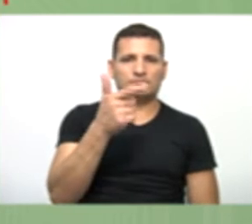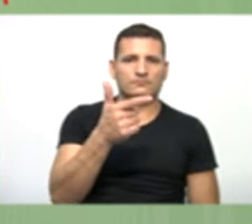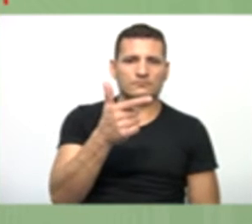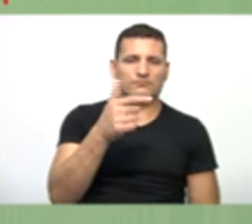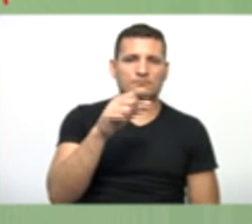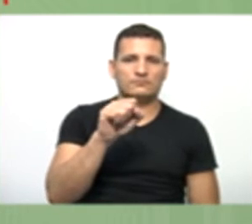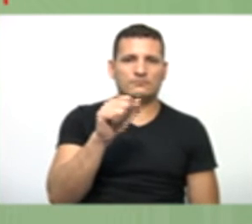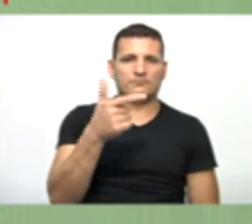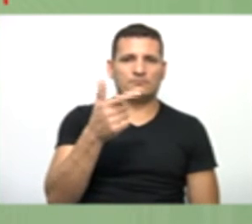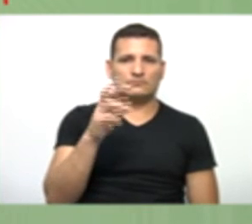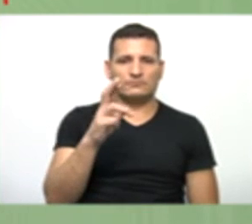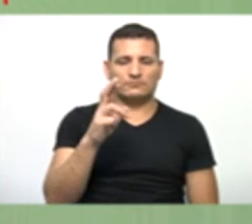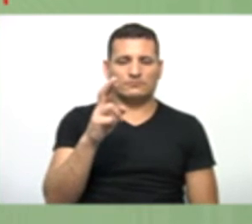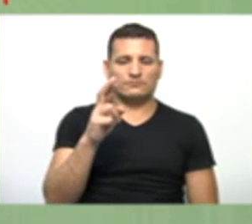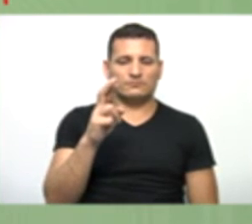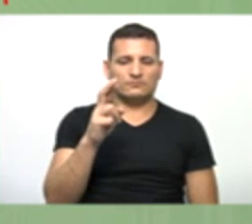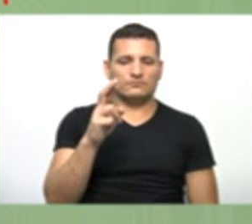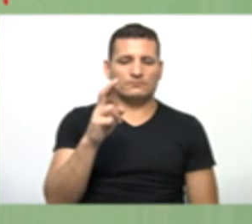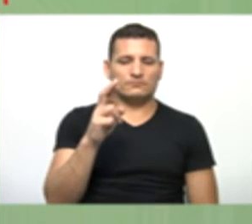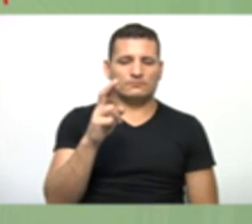282,01. PMT vai ser igual a R$